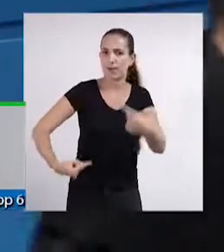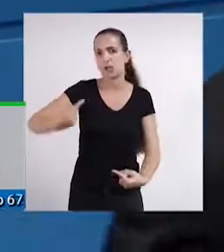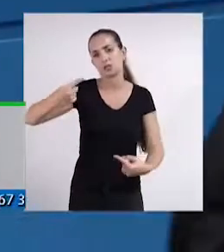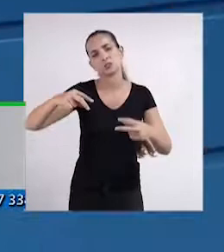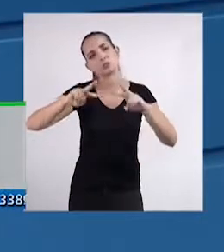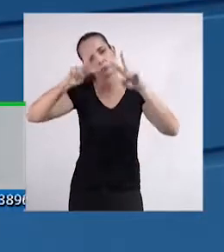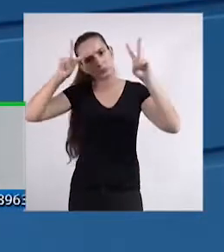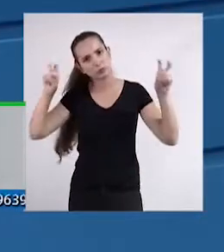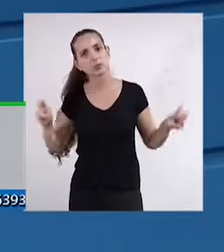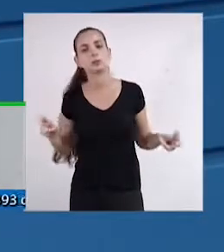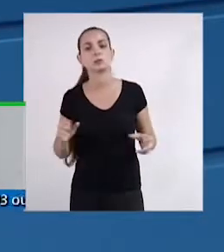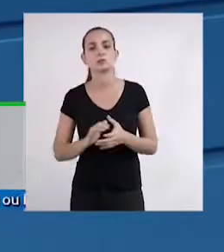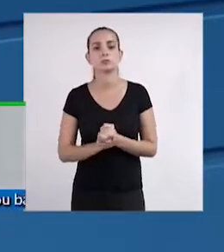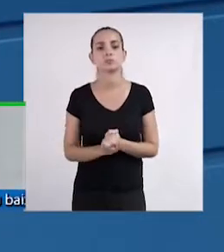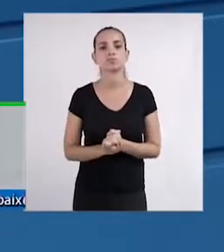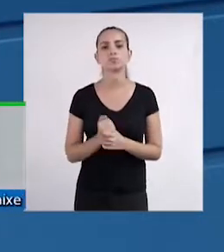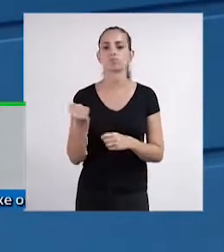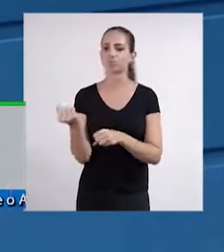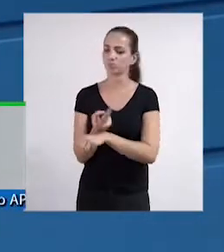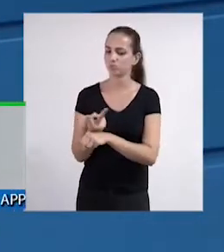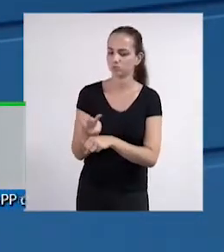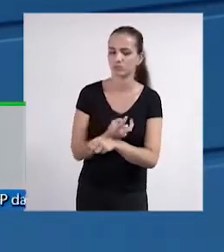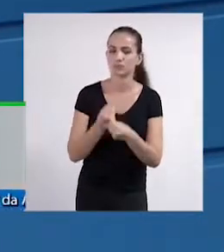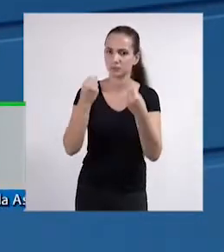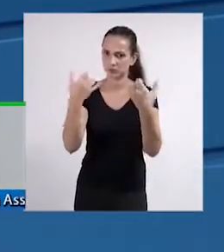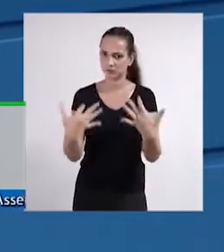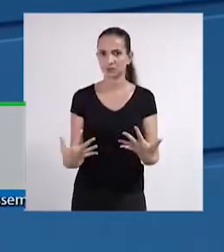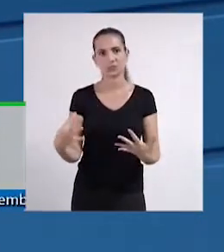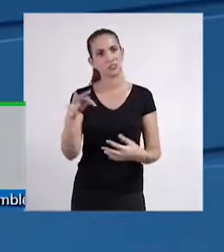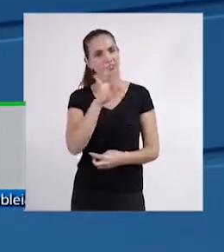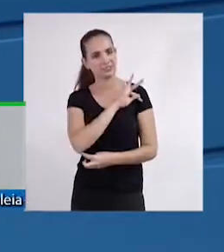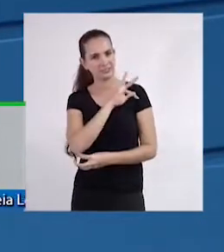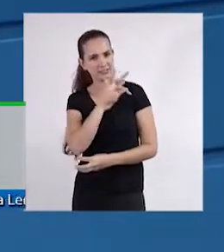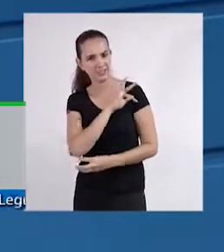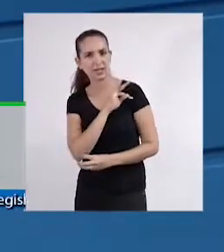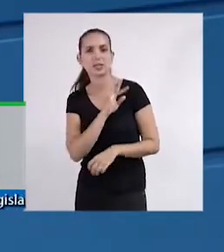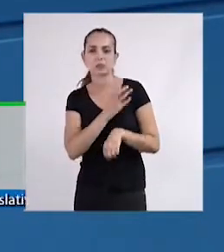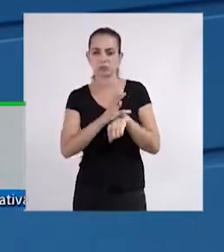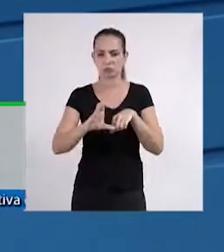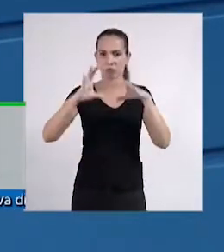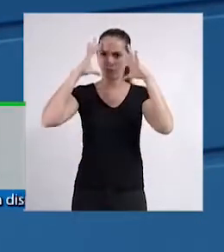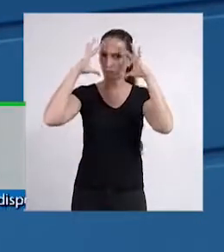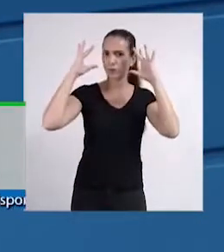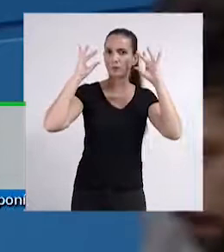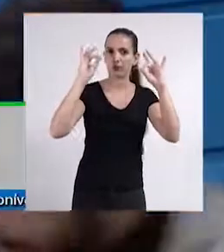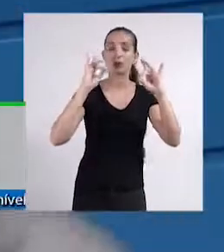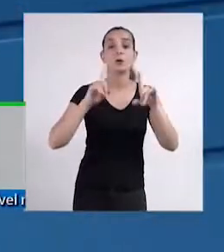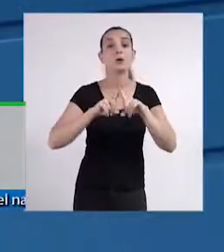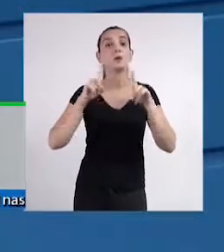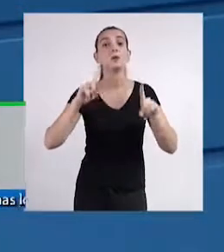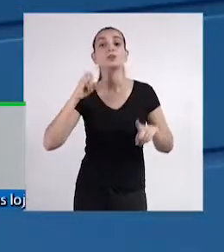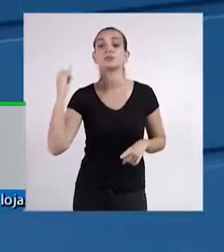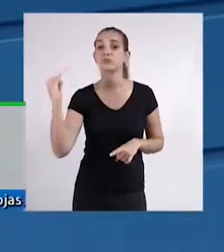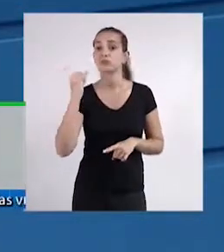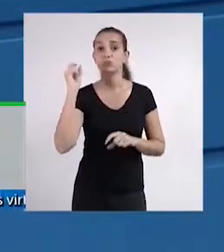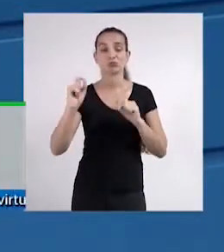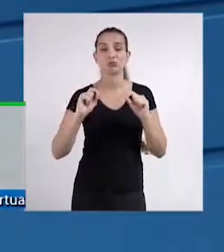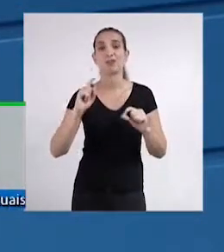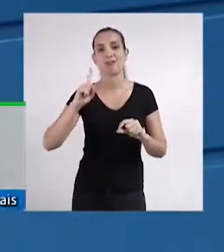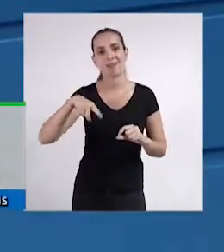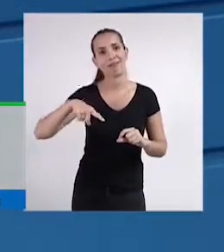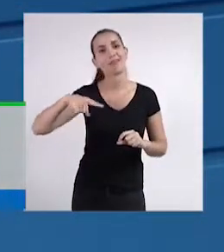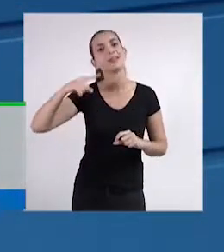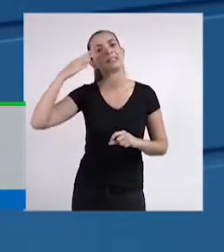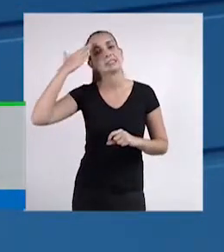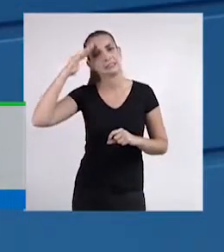assunto, busque as explicações técnicas e científicas. Agora, o ponto fundamental é o entendimento